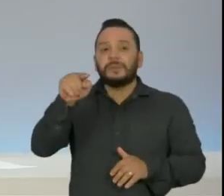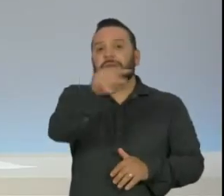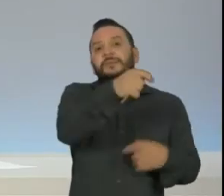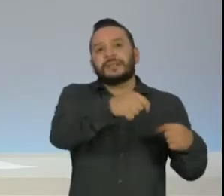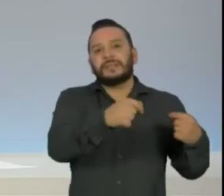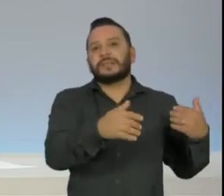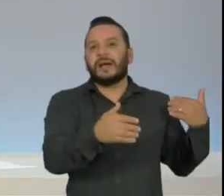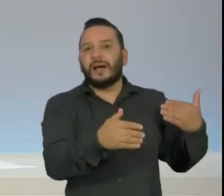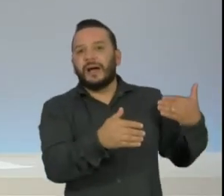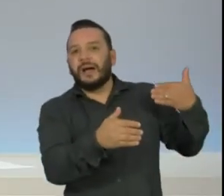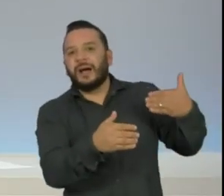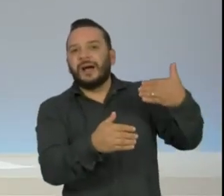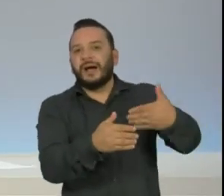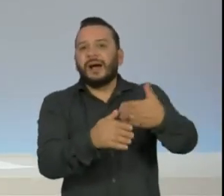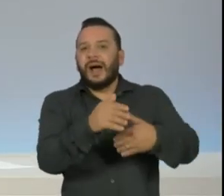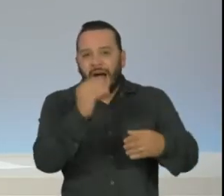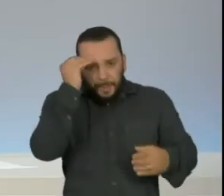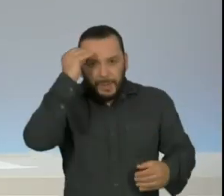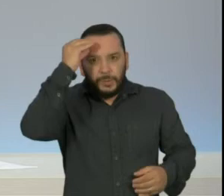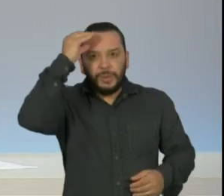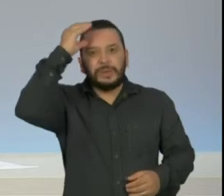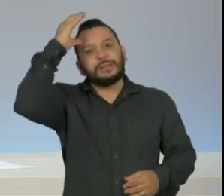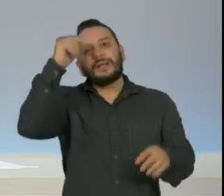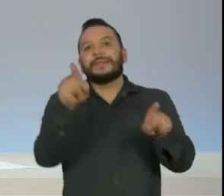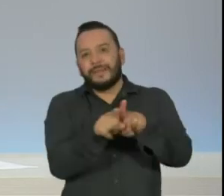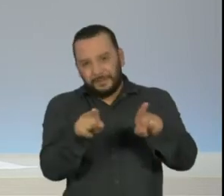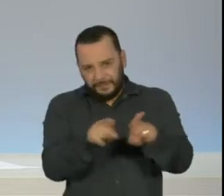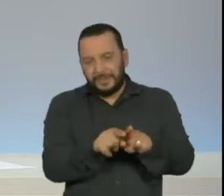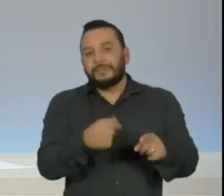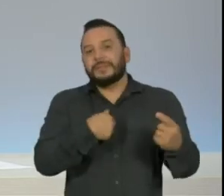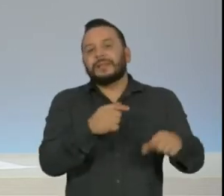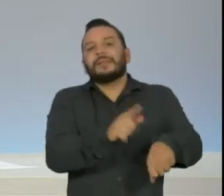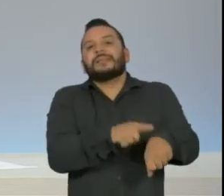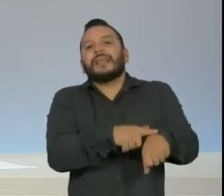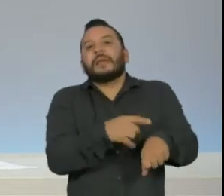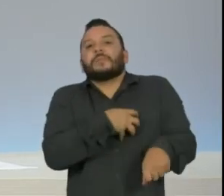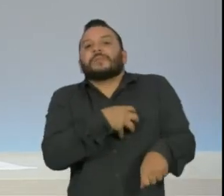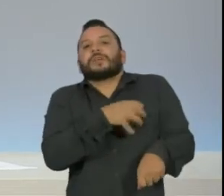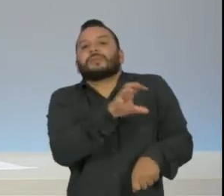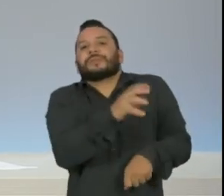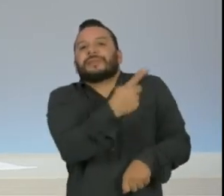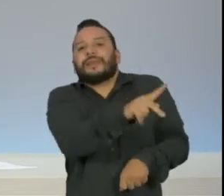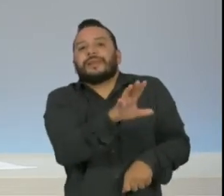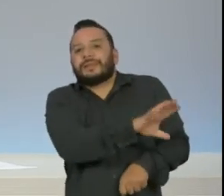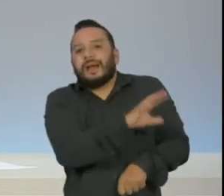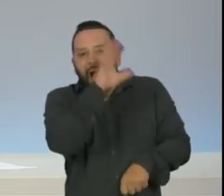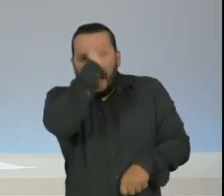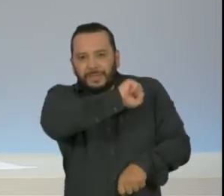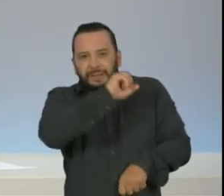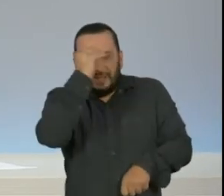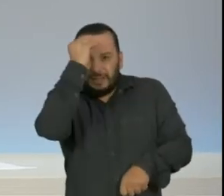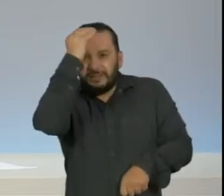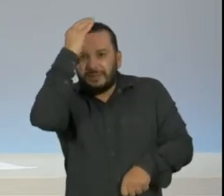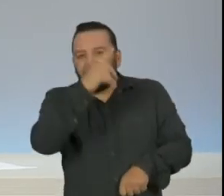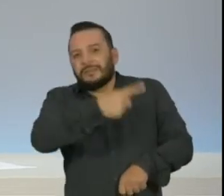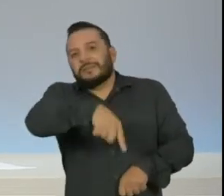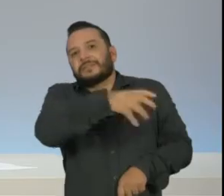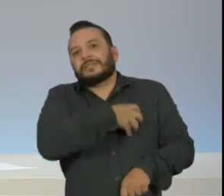precisam de tempo para amadurecer, precisam do seu tempo para dar esse passo?